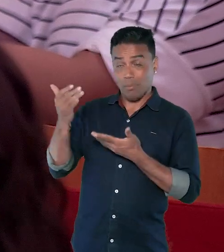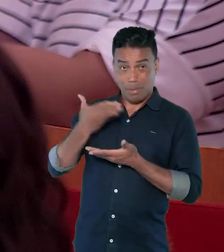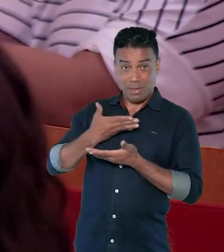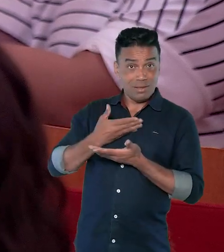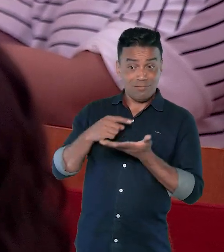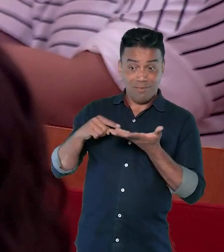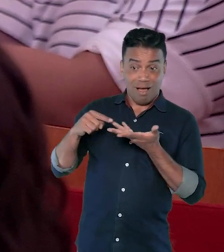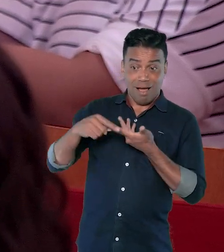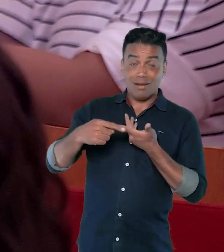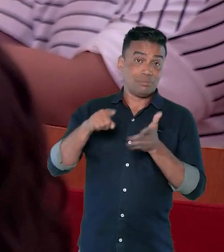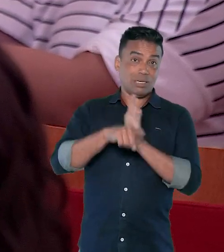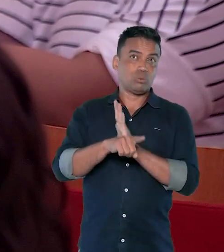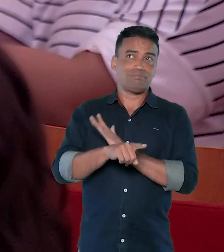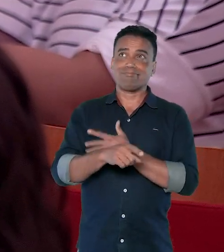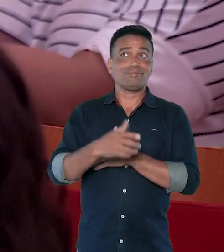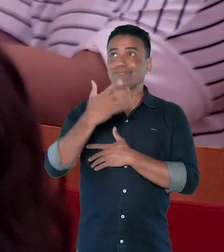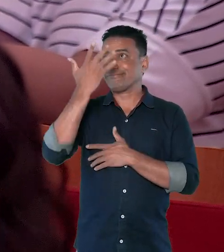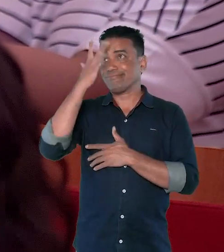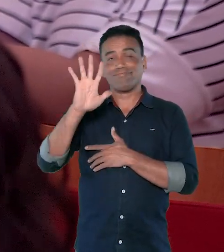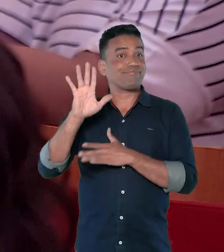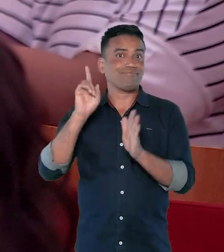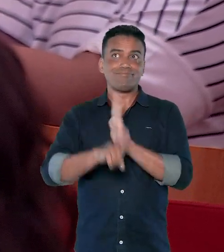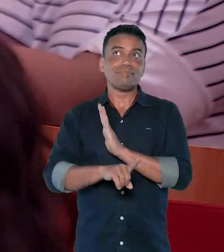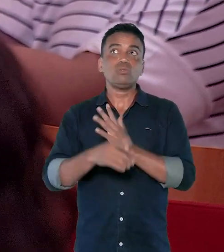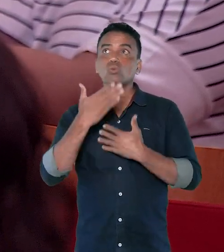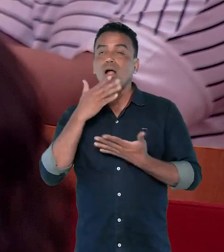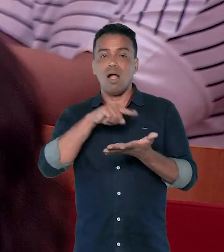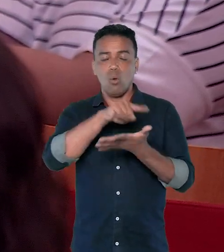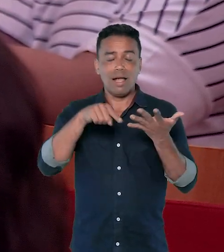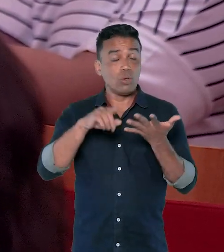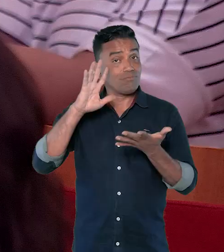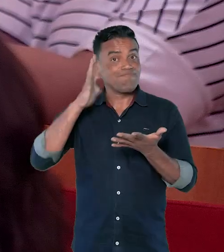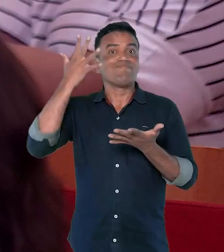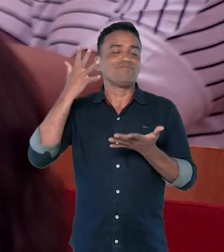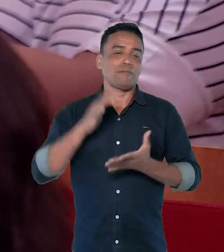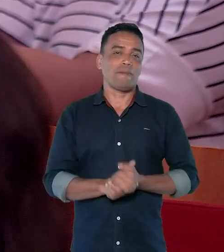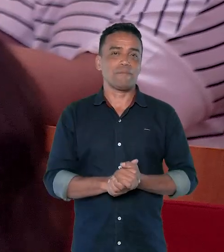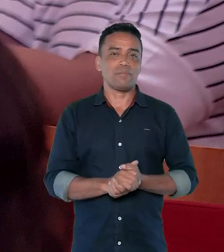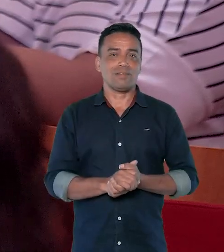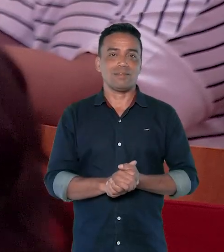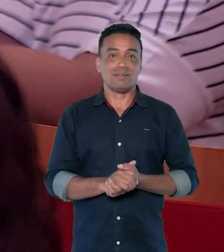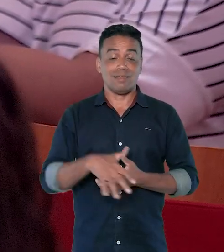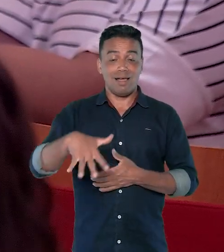sabia exatamente o que eu queria perguntar, mas, enfim, resolvi.